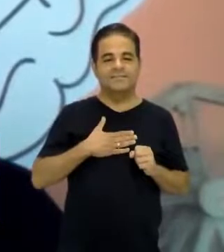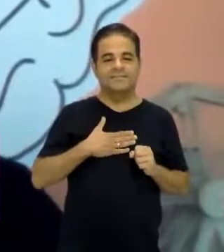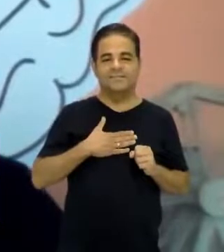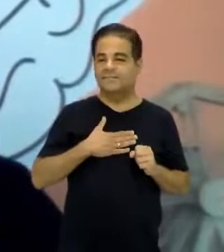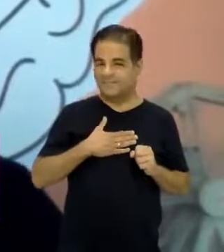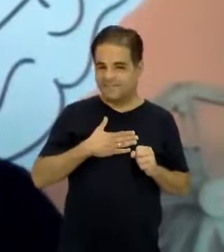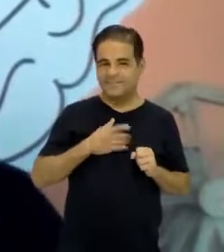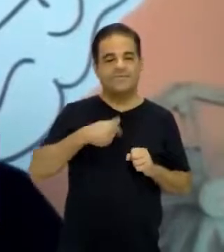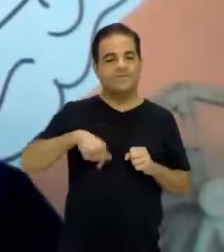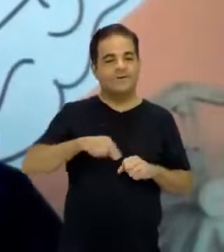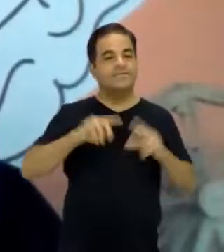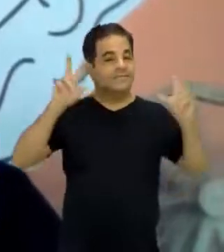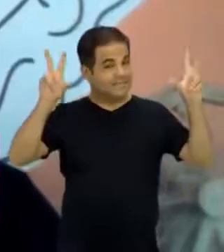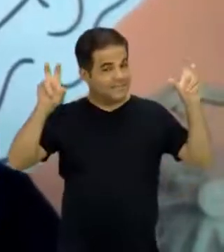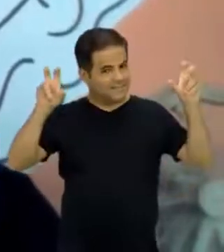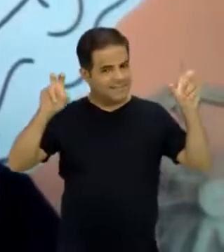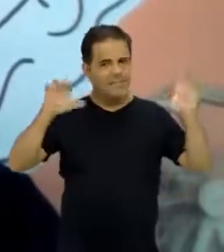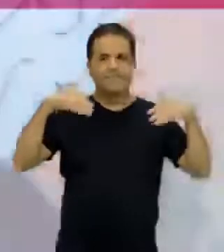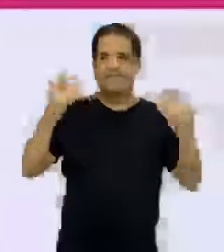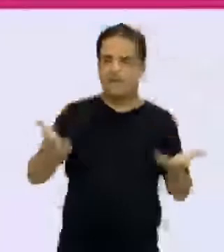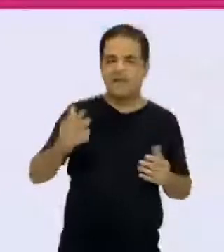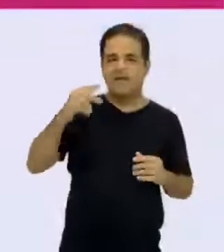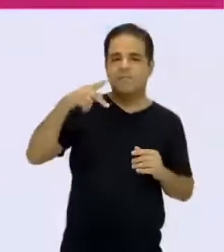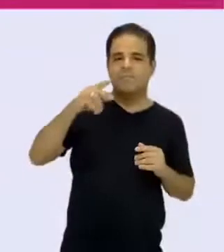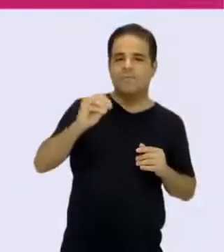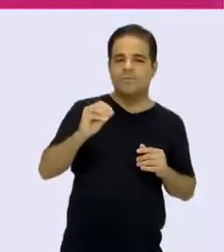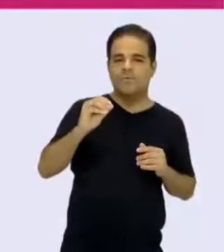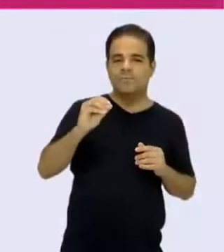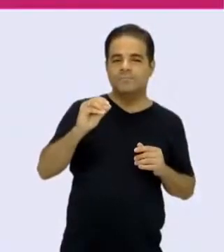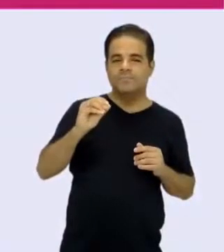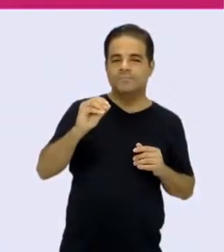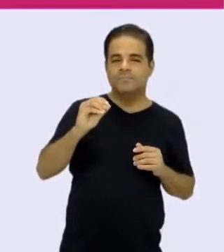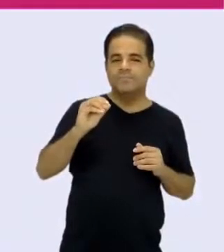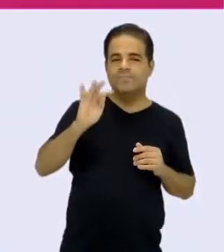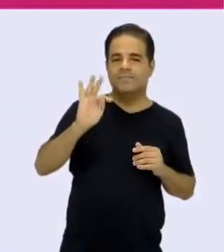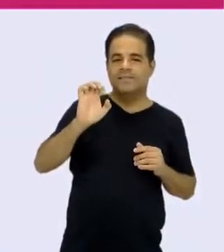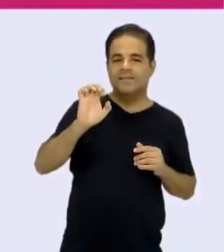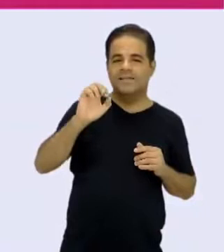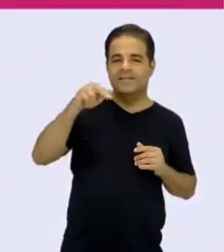O nosso tema de hoje é o potenciômetro.